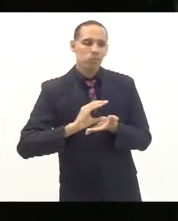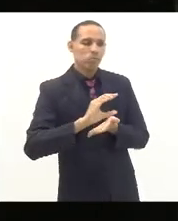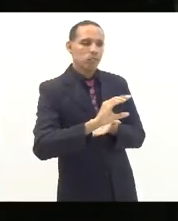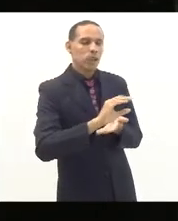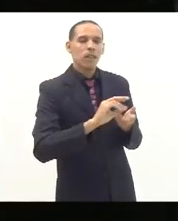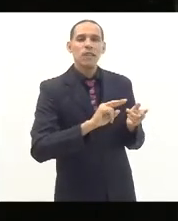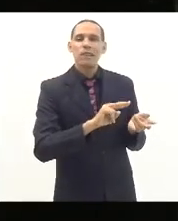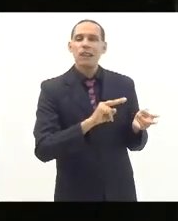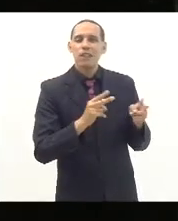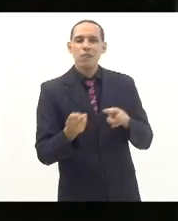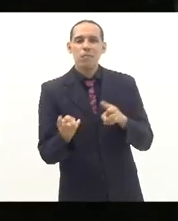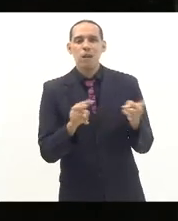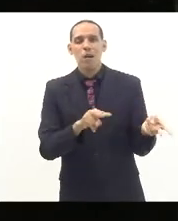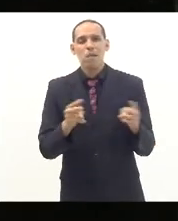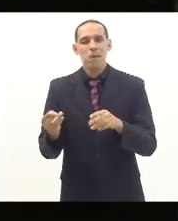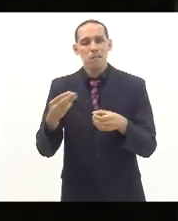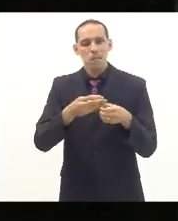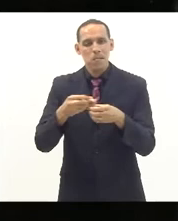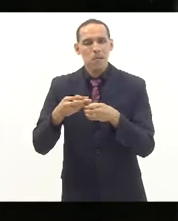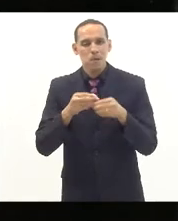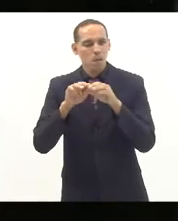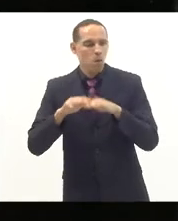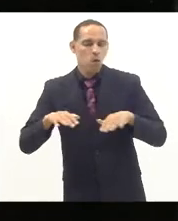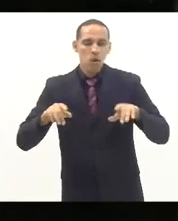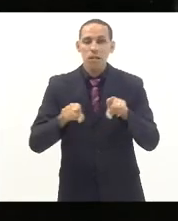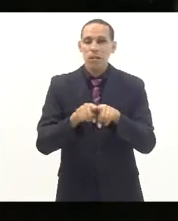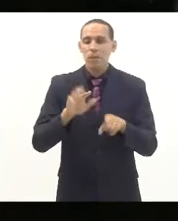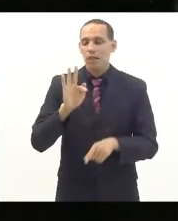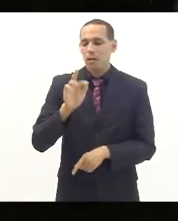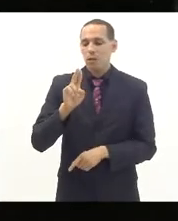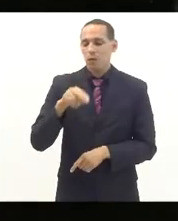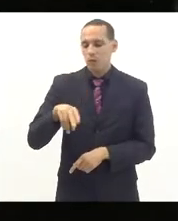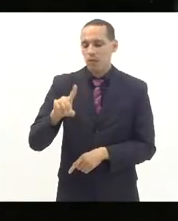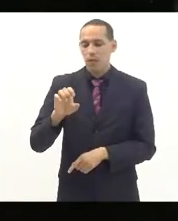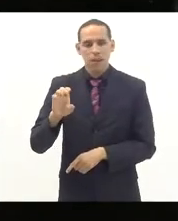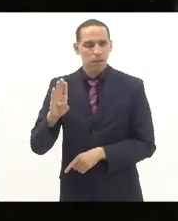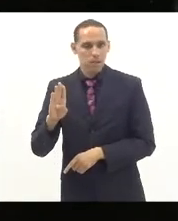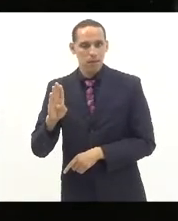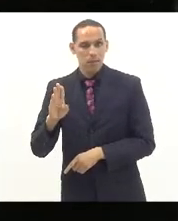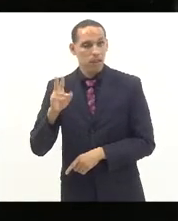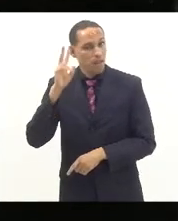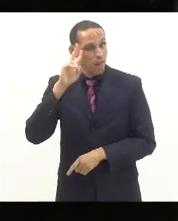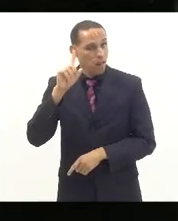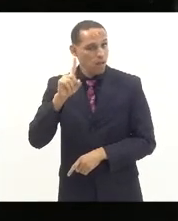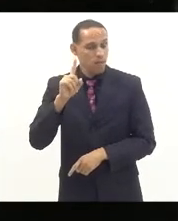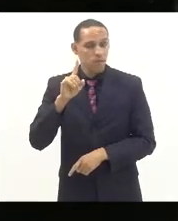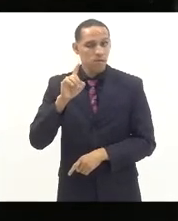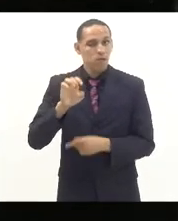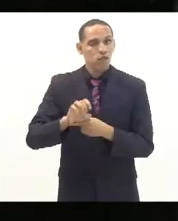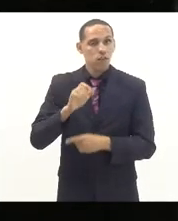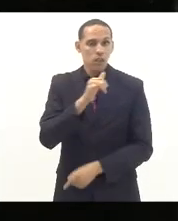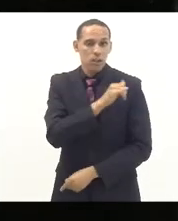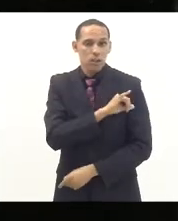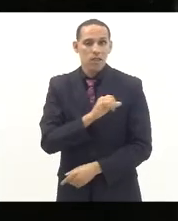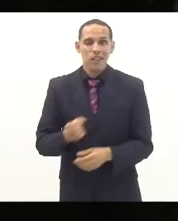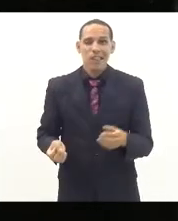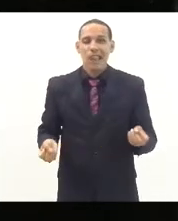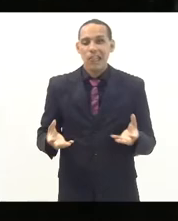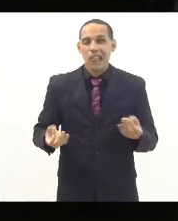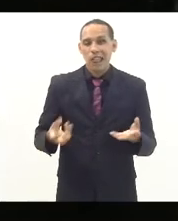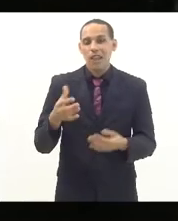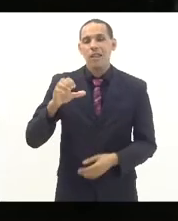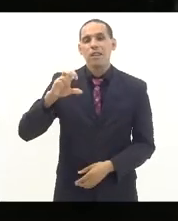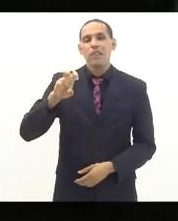transferências para os municípios e também ao fundeb E lembrando que o Estado do Rio de Janeiro gasta